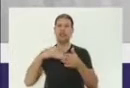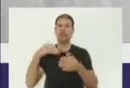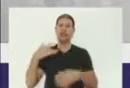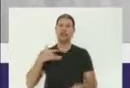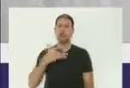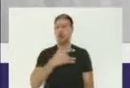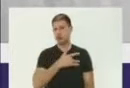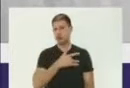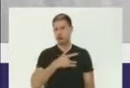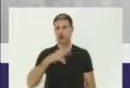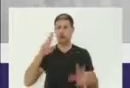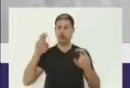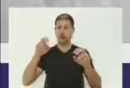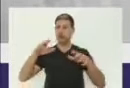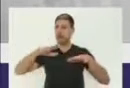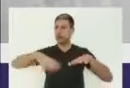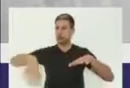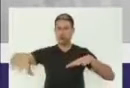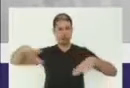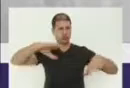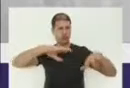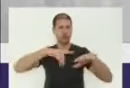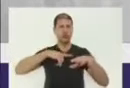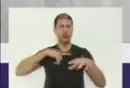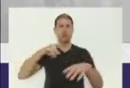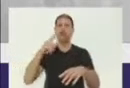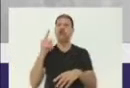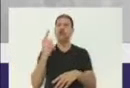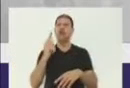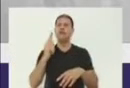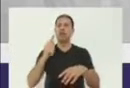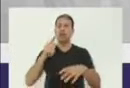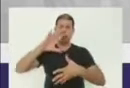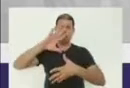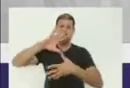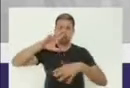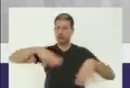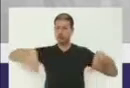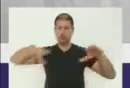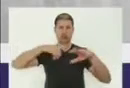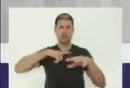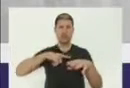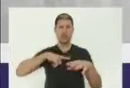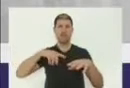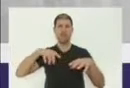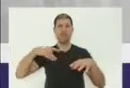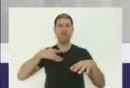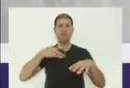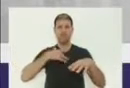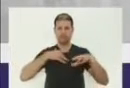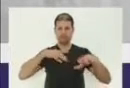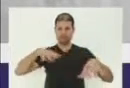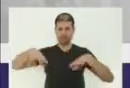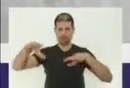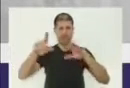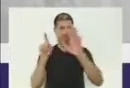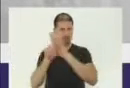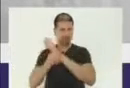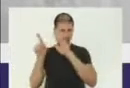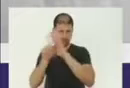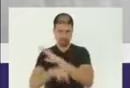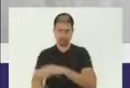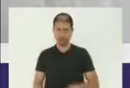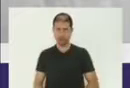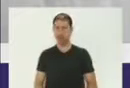questão geográfica e também de atendimento do idoso. Na setorização de saúde, eu faço as seguintes questões. Como